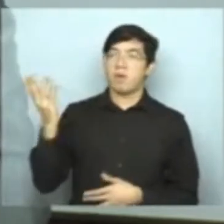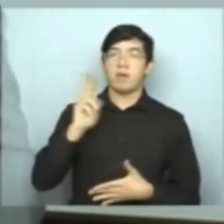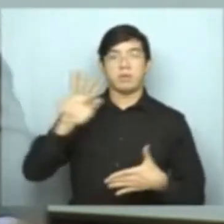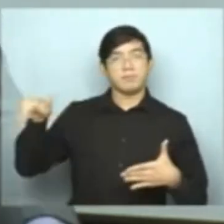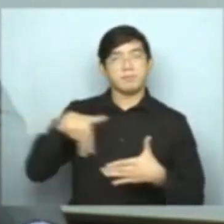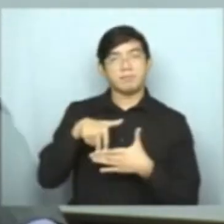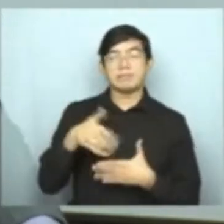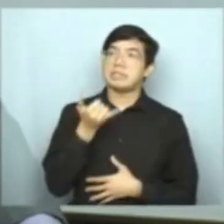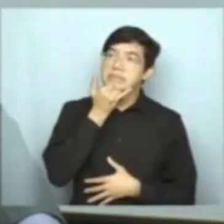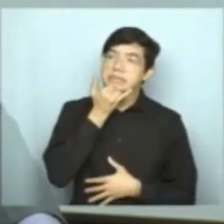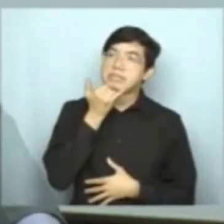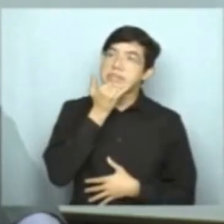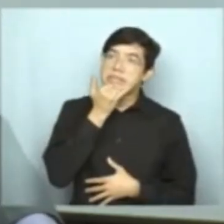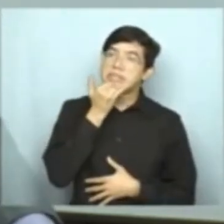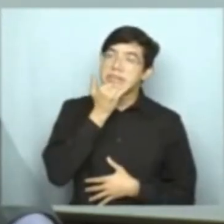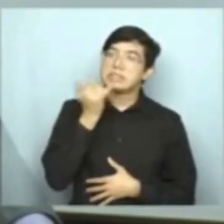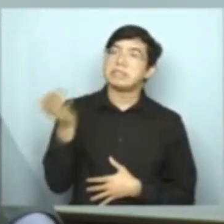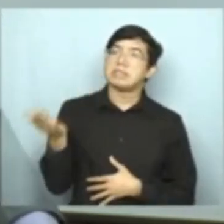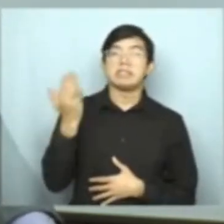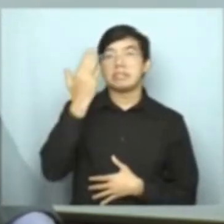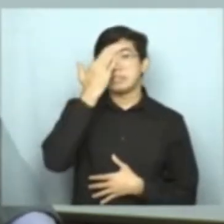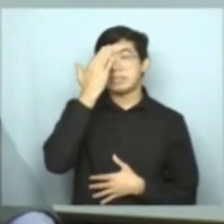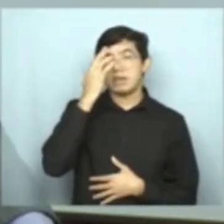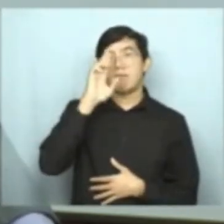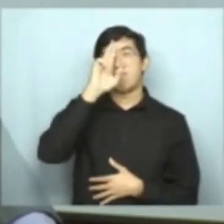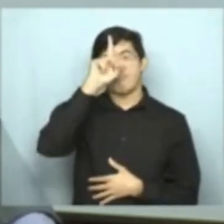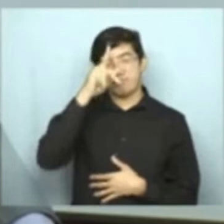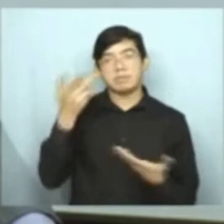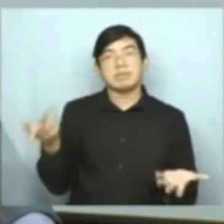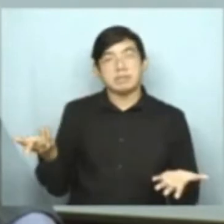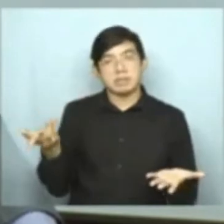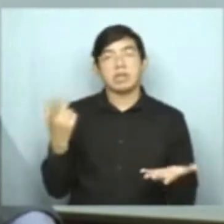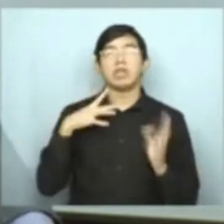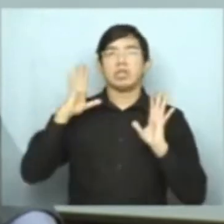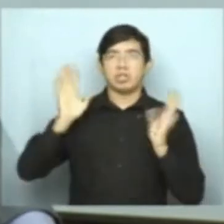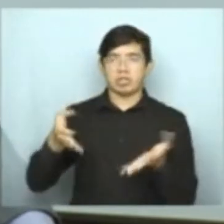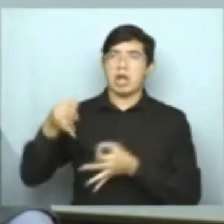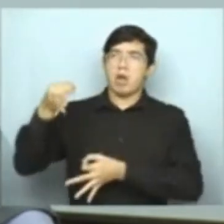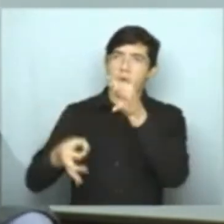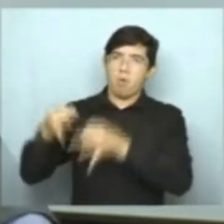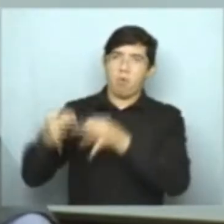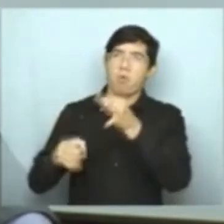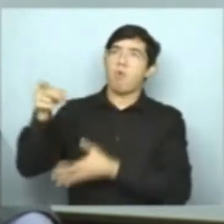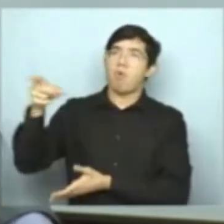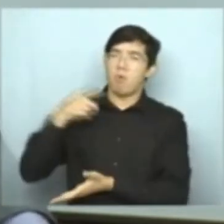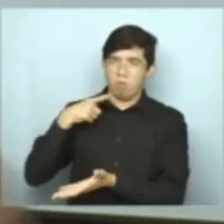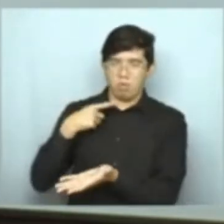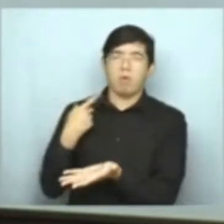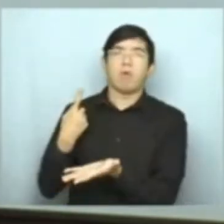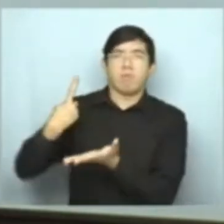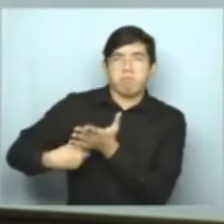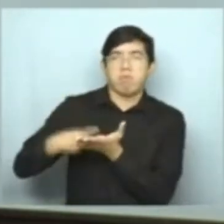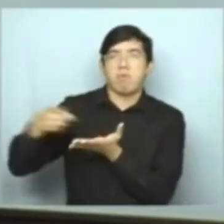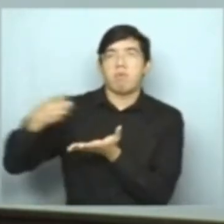desculpas, reconheceu o erro, celebrou um acordo judicial indenizando a vítima,